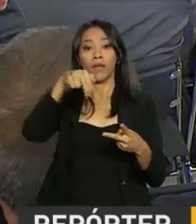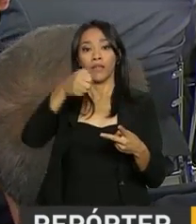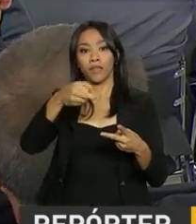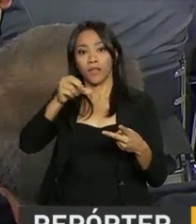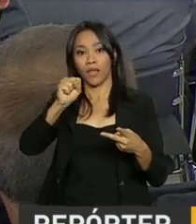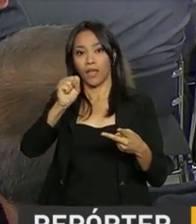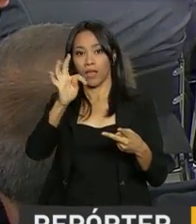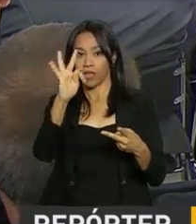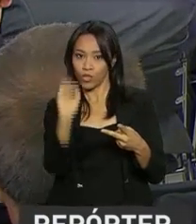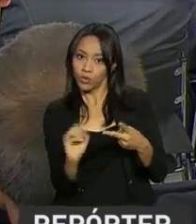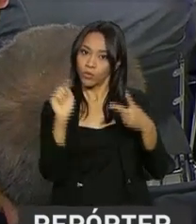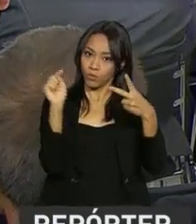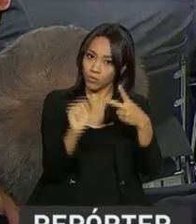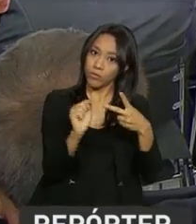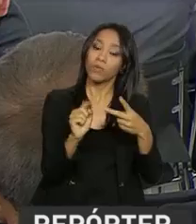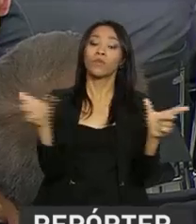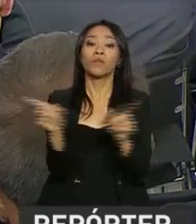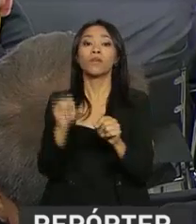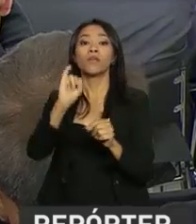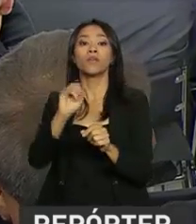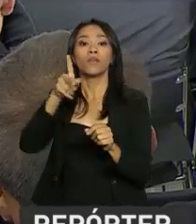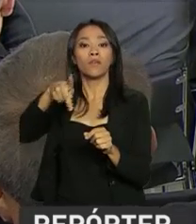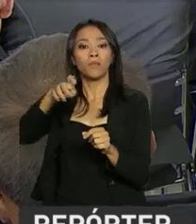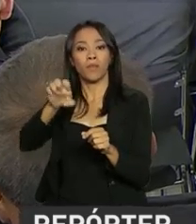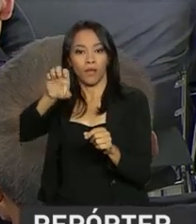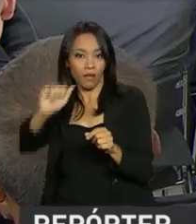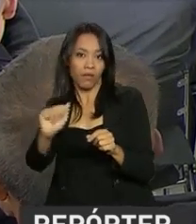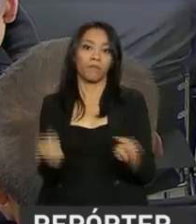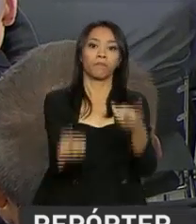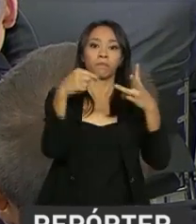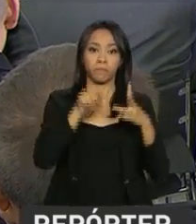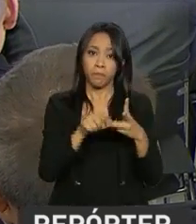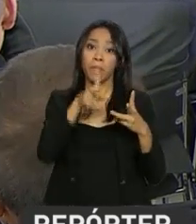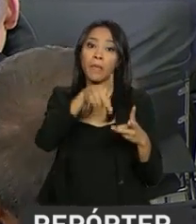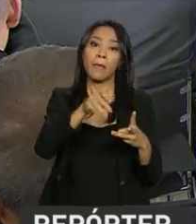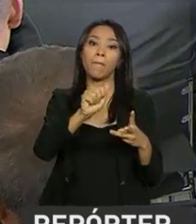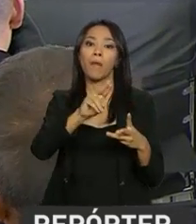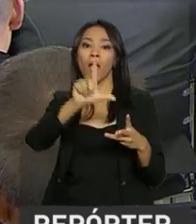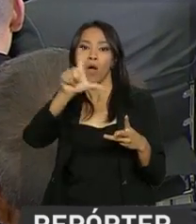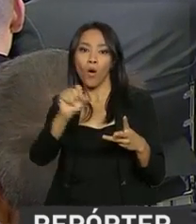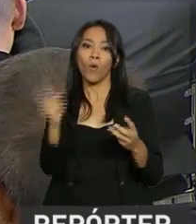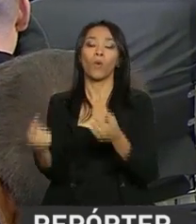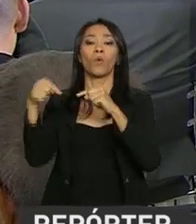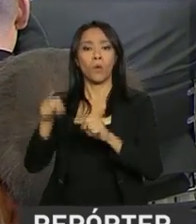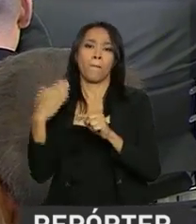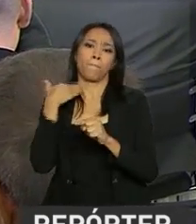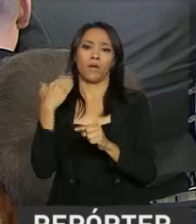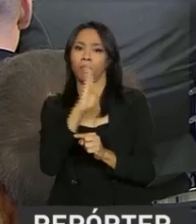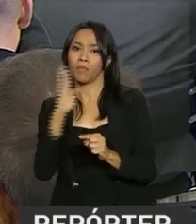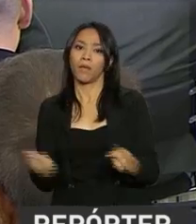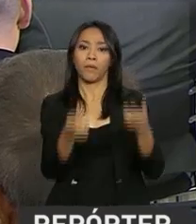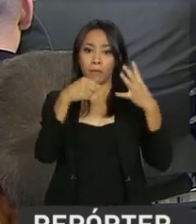lazard na no Instituto de Pesquisa Econômica aplicada o ipia Paulo cafarelli no Banco do Brasil